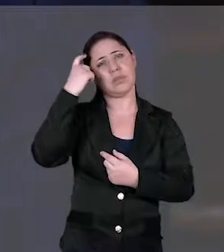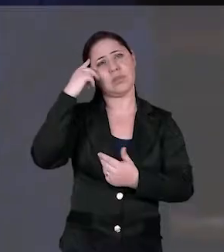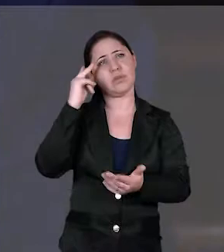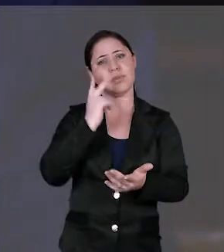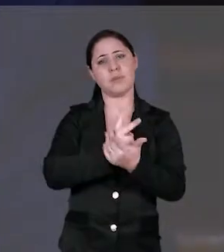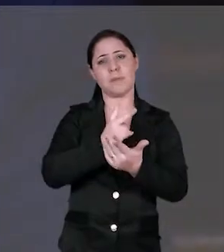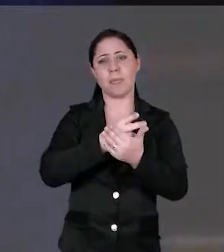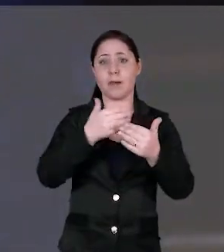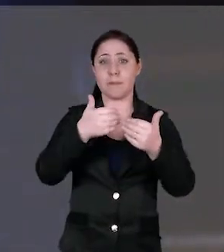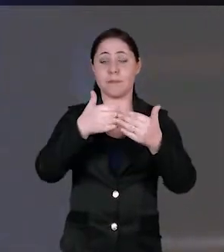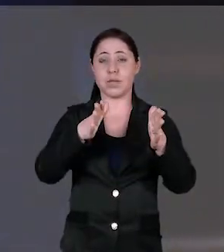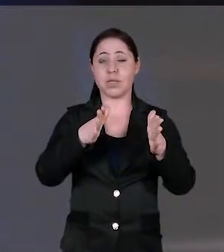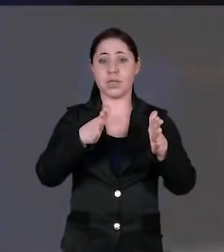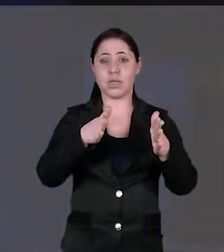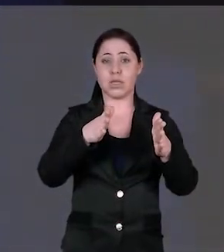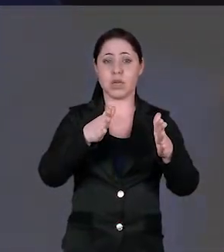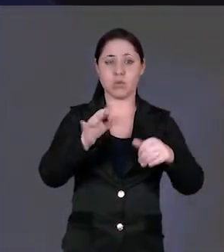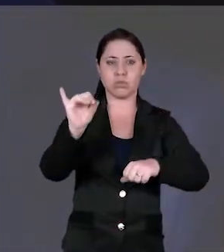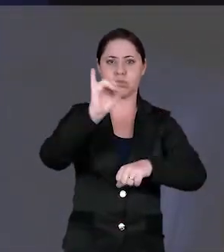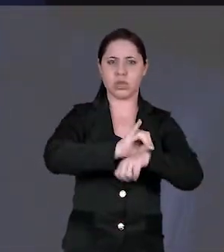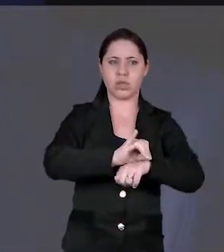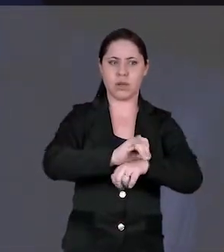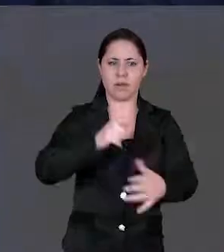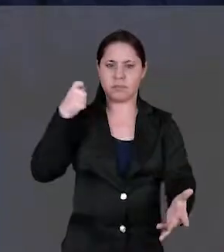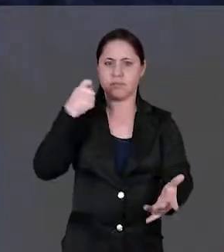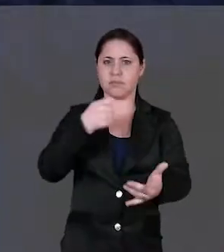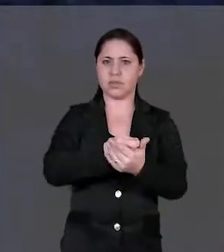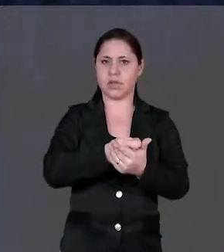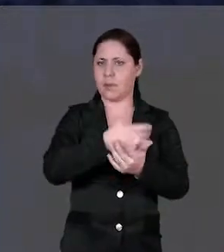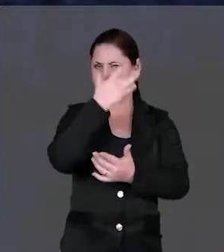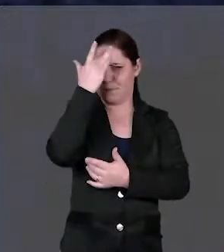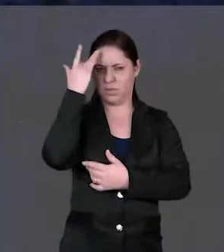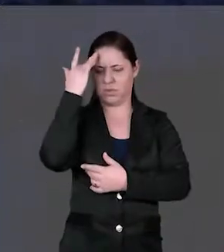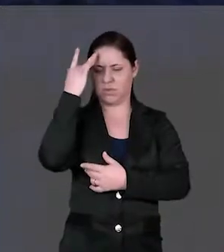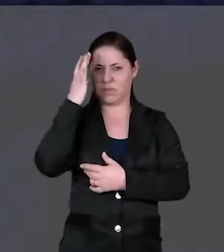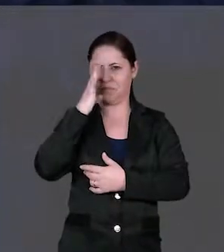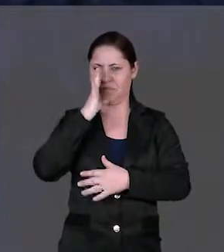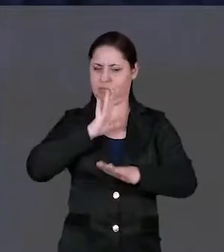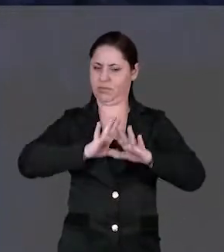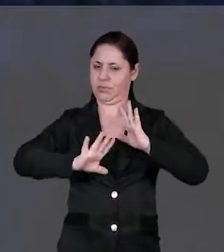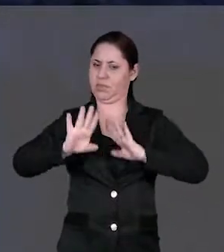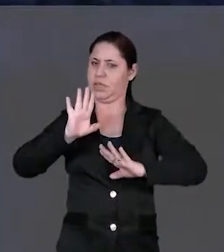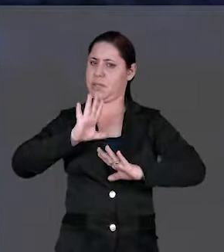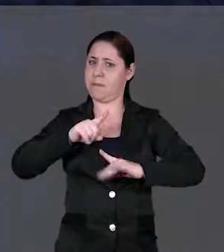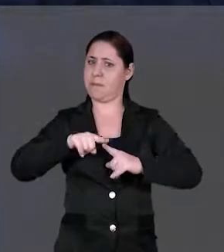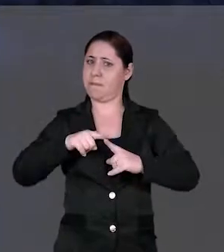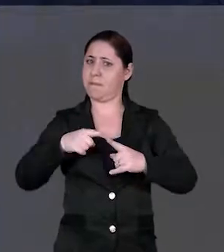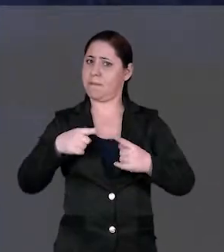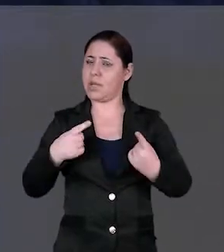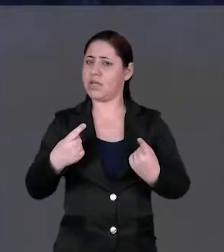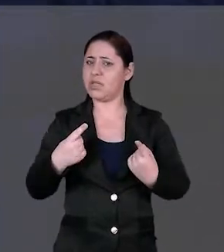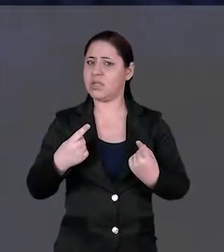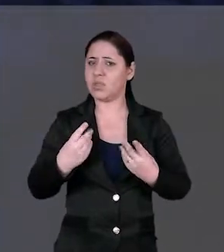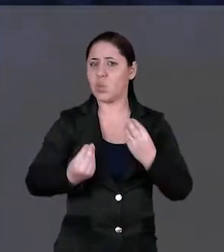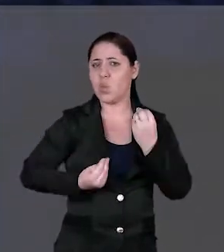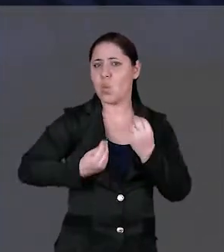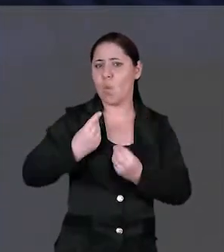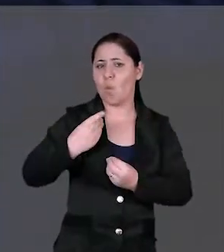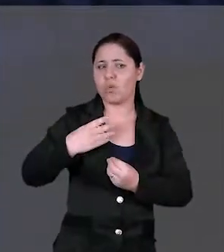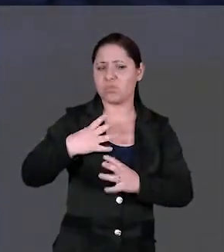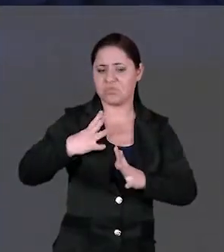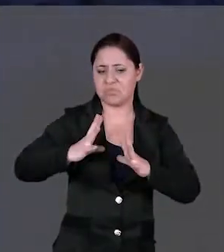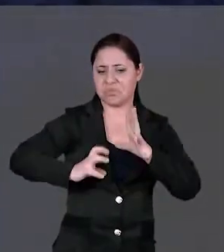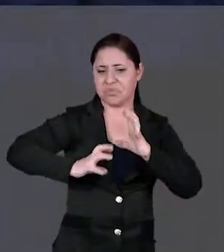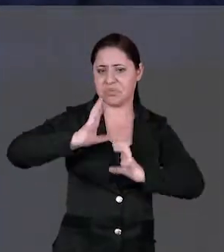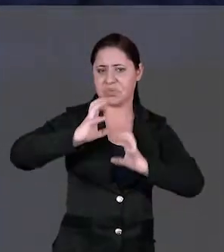internado compulsoriamente. Nós não temos nenhum centro aqui compulsório. E eu sempre imaginei abrir o primeiro centro de